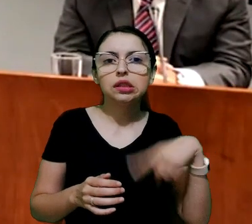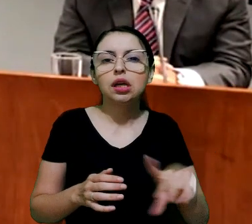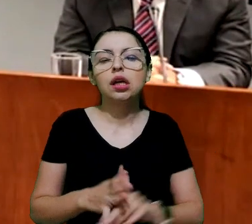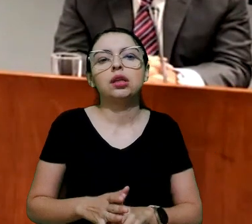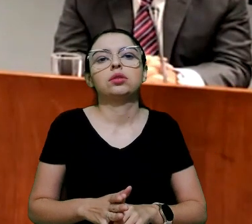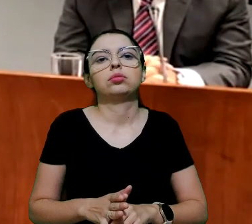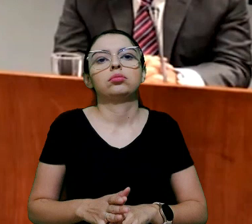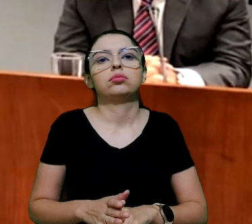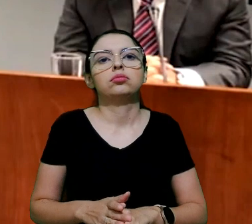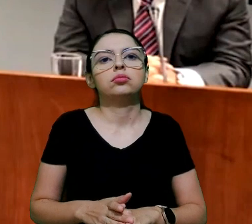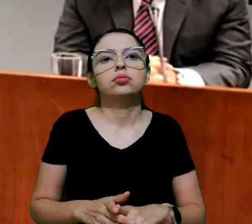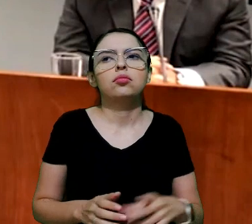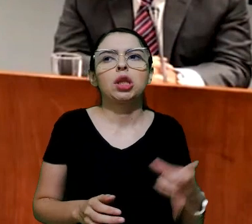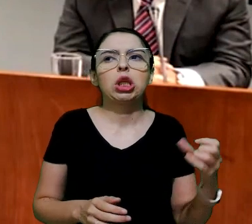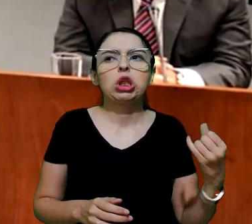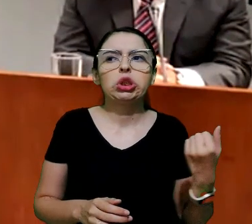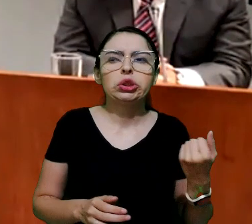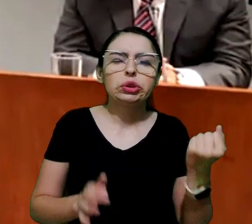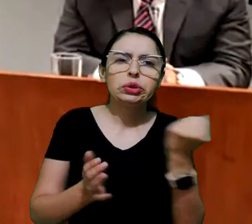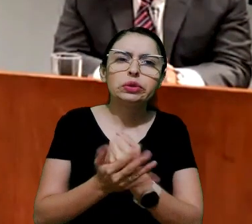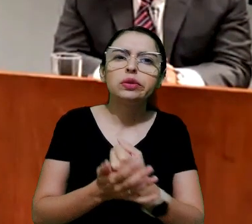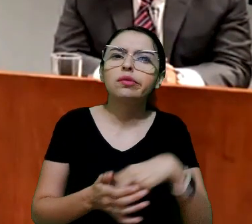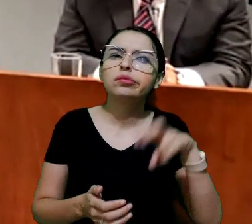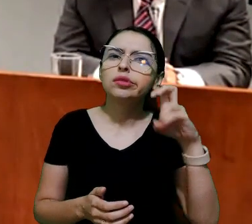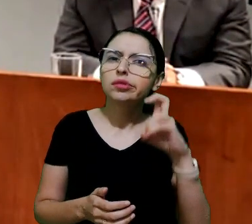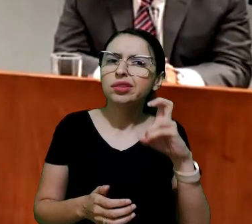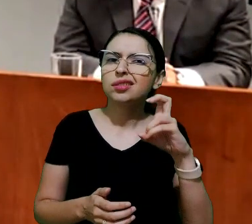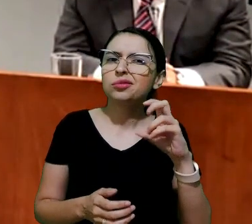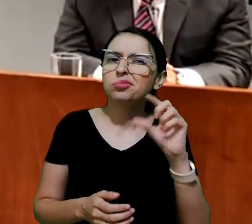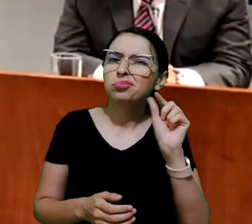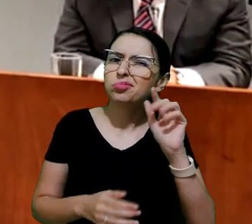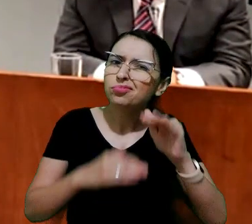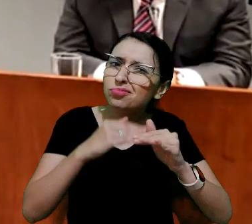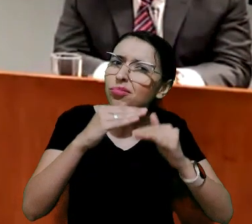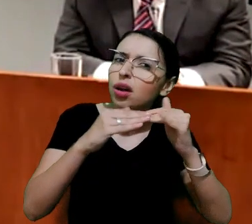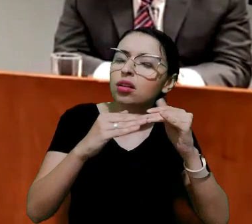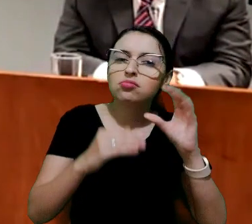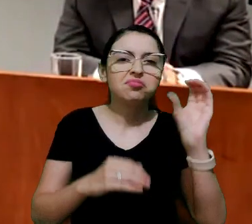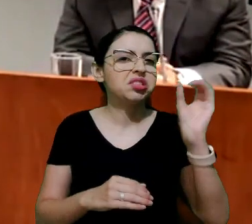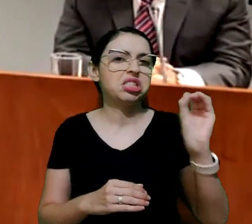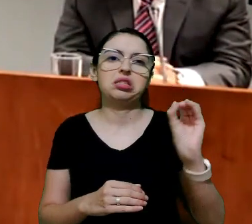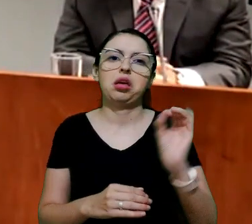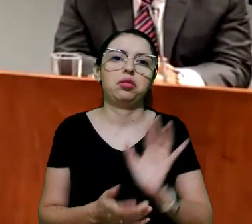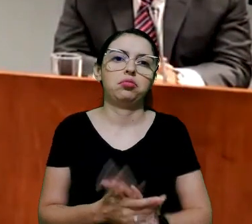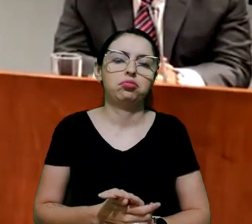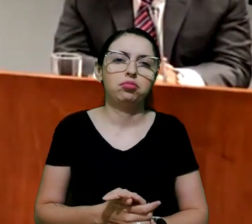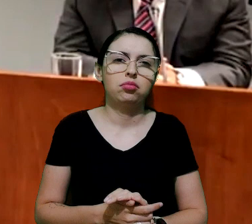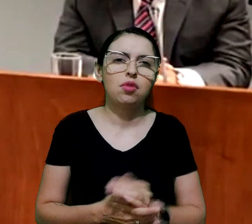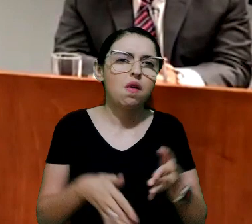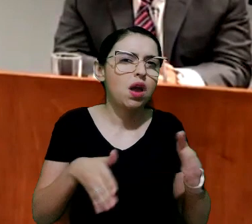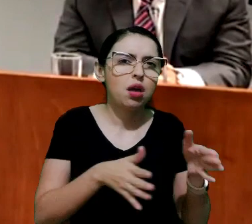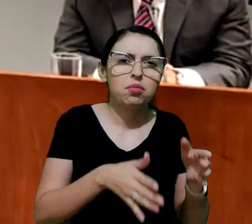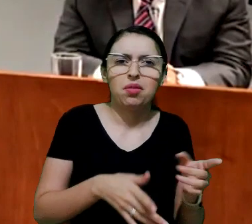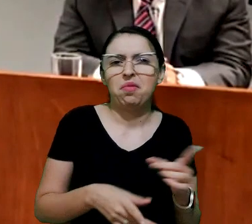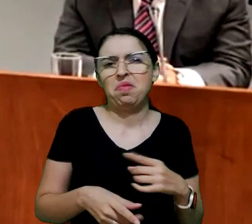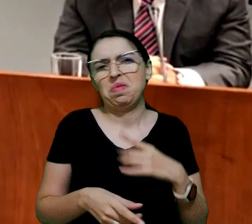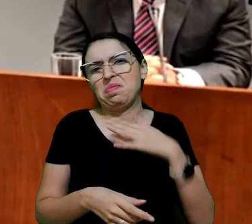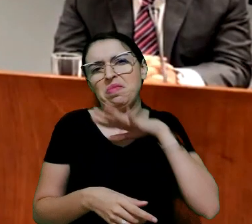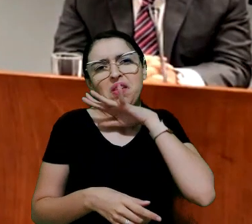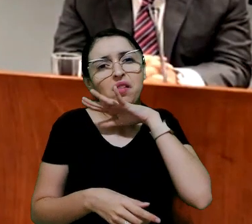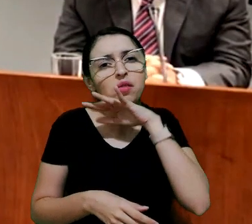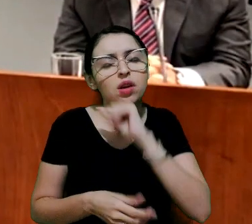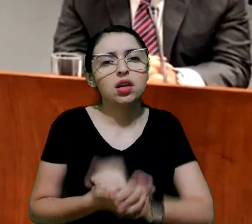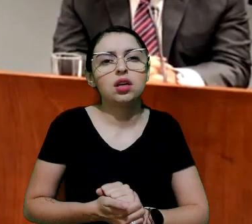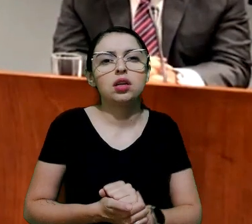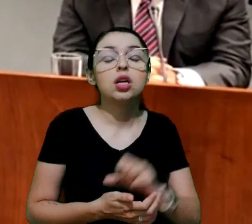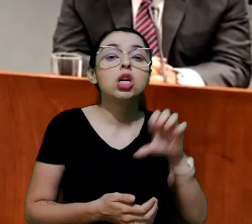brasileiro de direito, nós, profissionais do direito, eu daria nota 5. E mais um pouquinho é 0 mesmo. Porque nós estamos indo